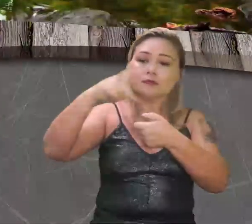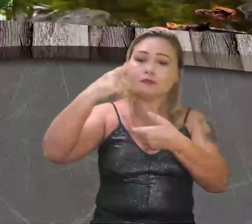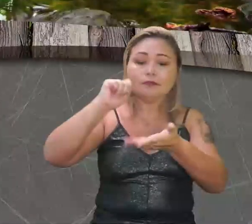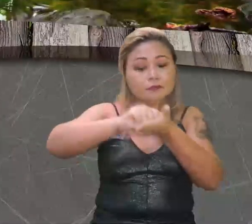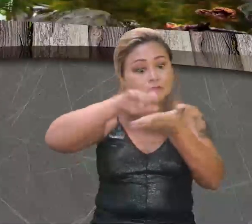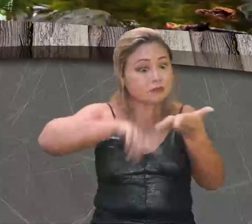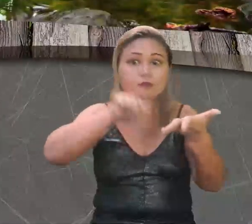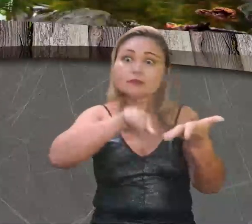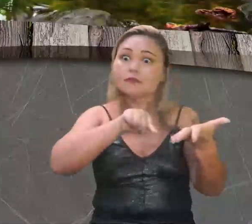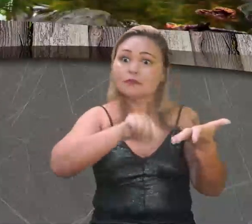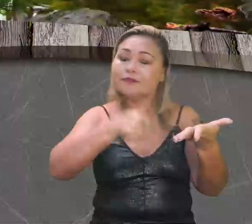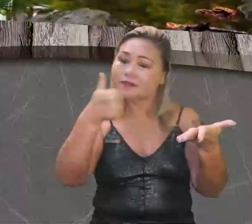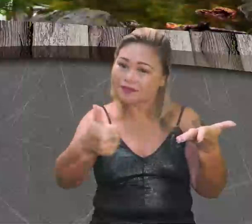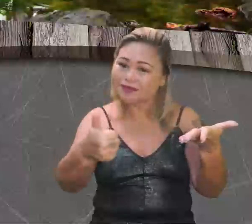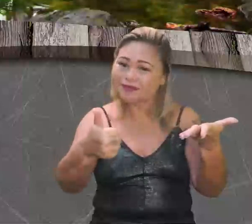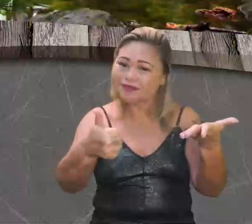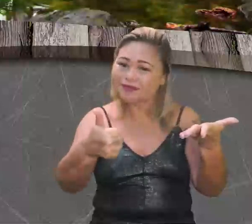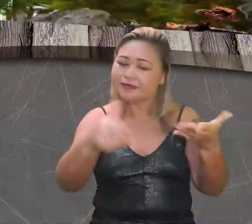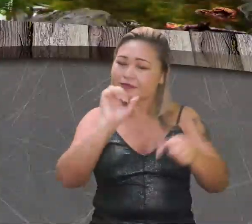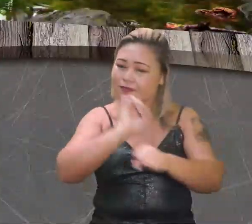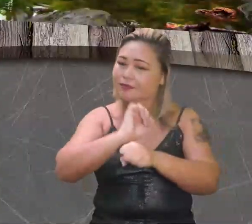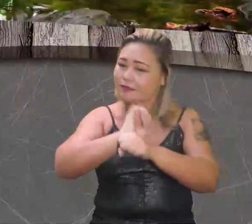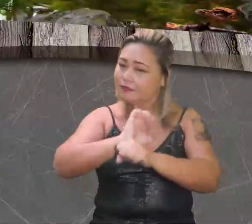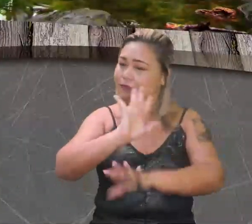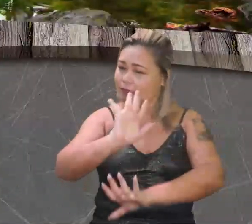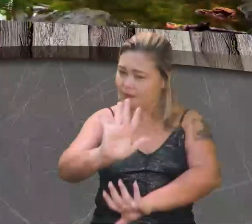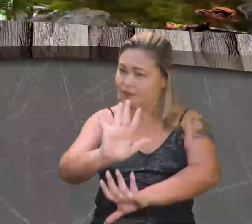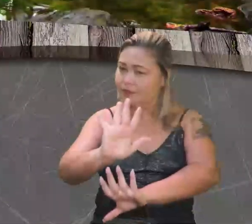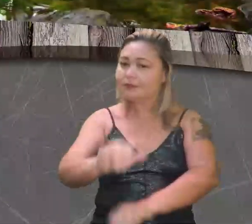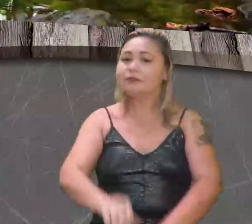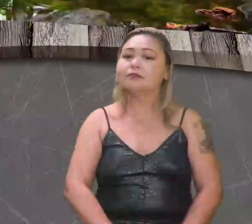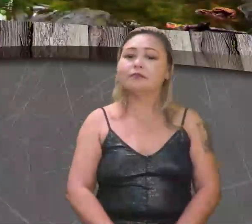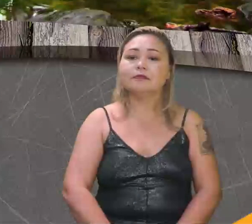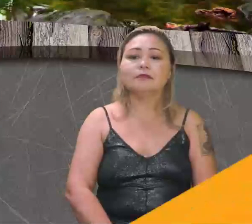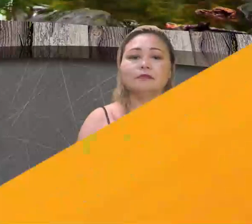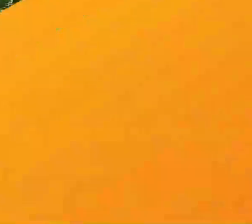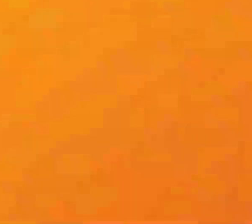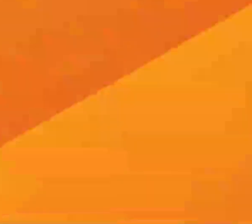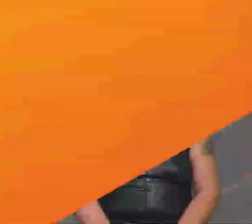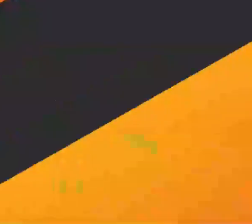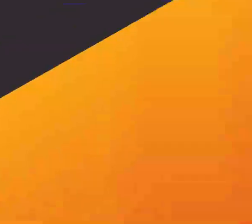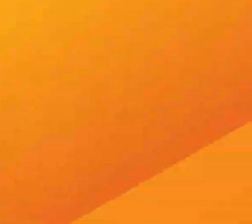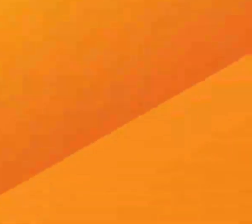sua atividade, tá bom? Te aguardo, já já.